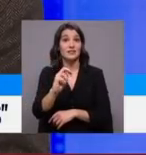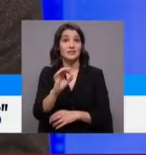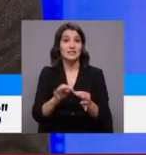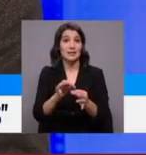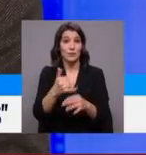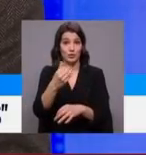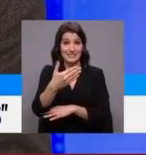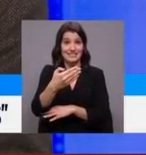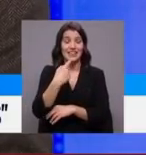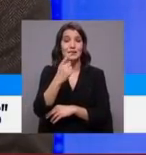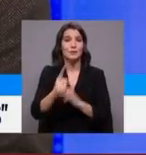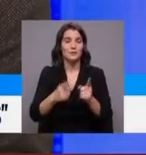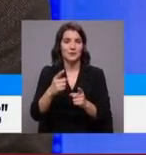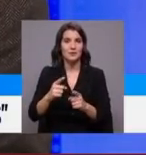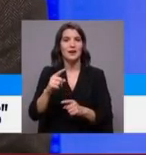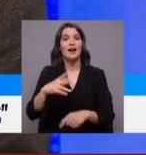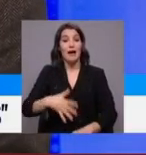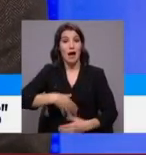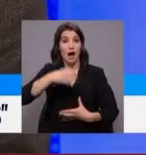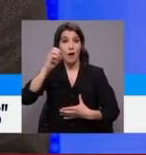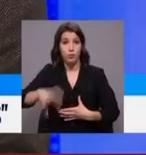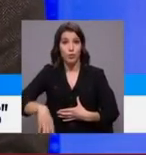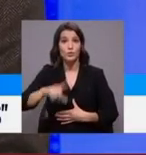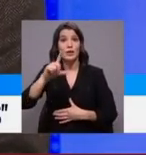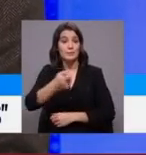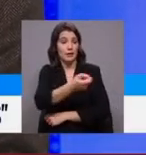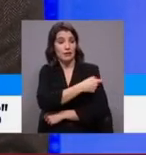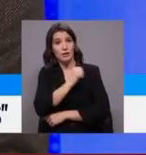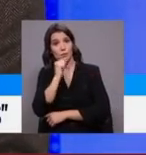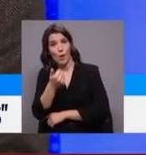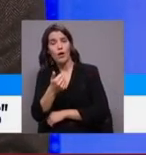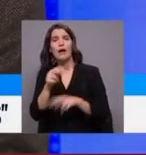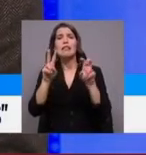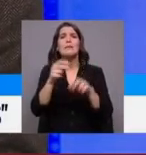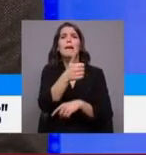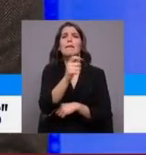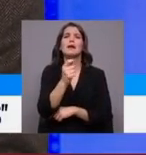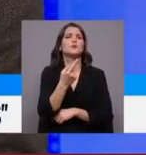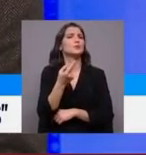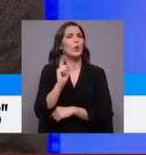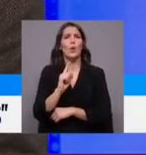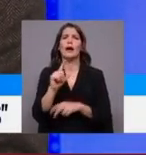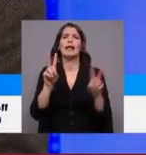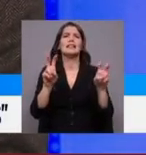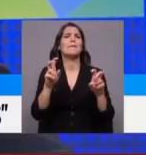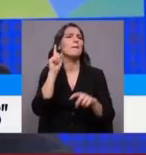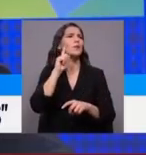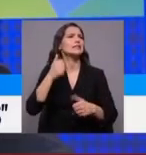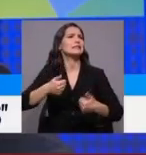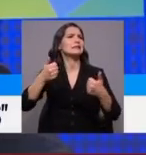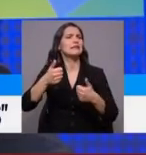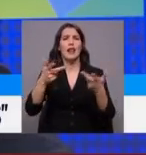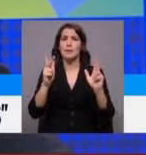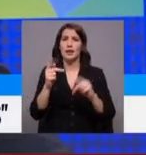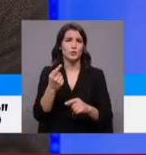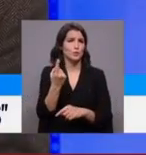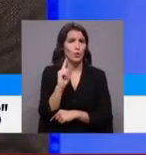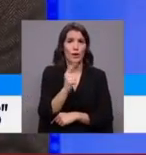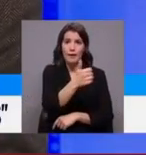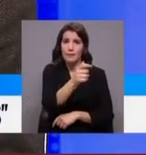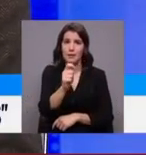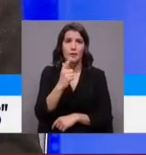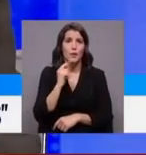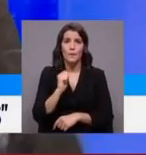2017 serão o seguinte o aborto e eutanásia não são temas do bloco de esquerda nesta não temas fracturantes para um Liberal o bloqueio não